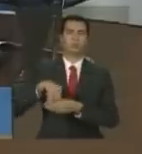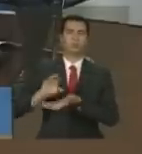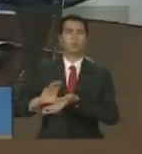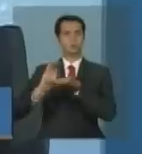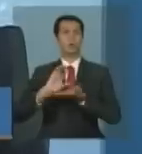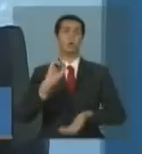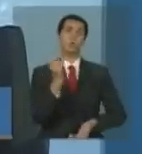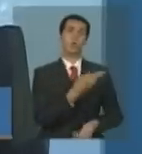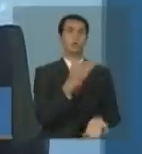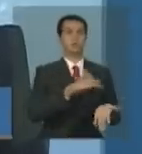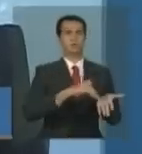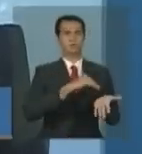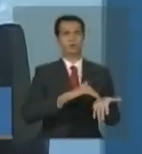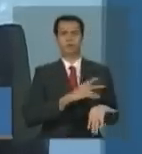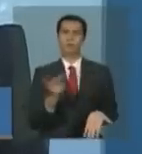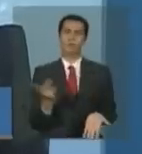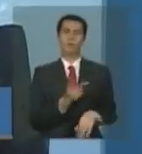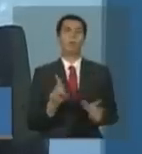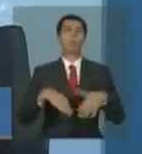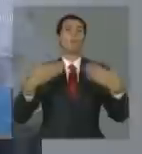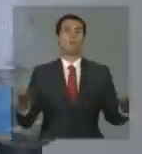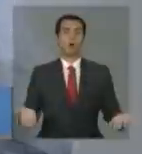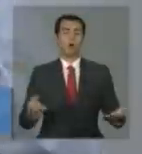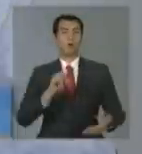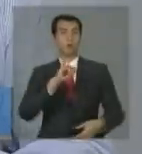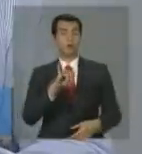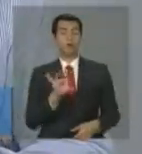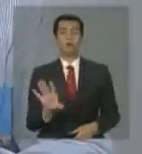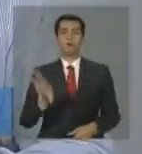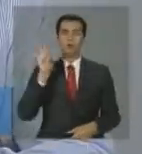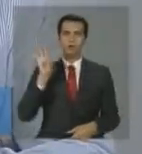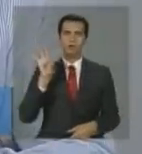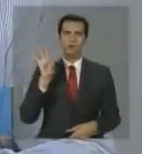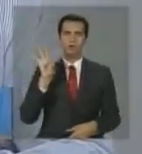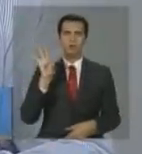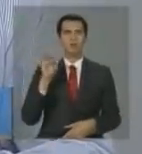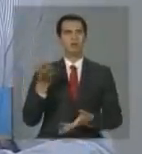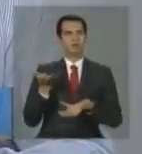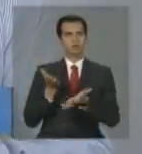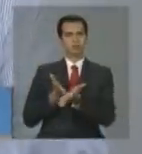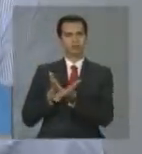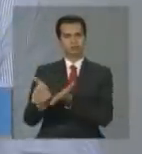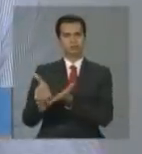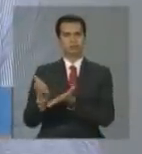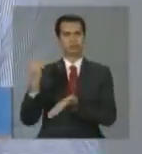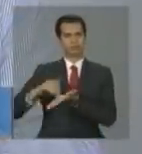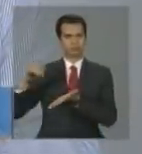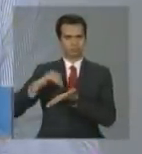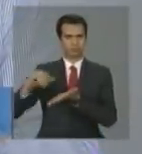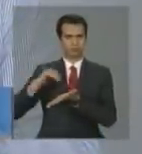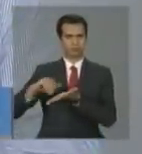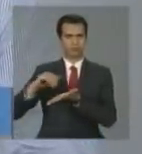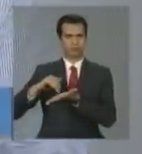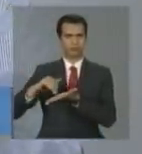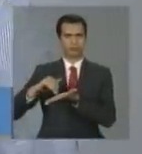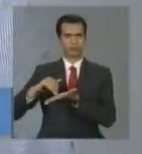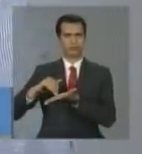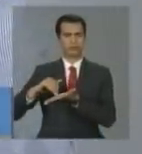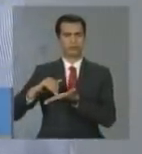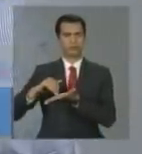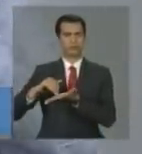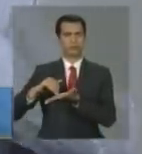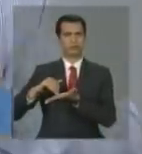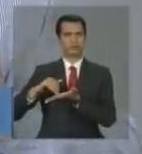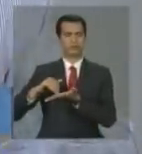ou da secretaria. Se ele optar por ser o administrador titular da secretaria,